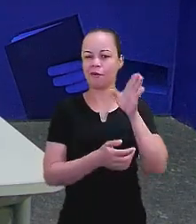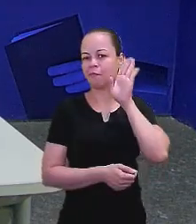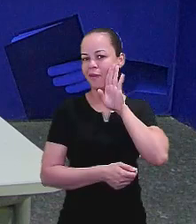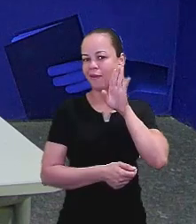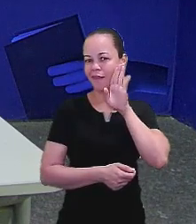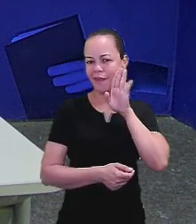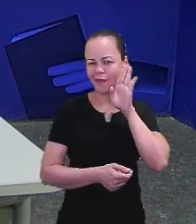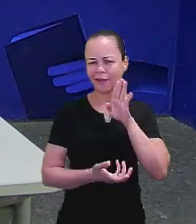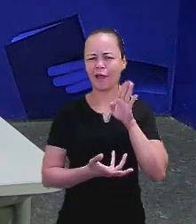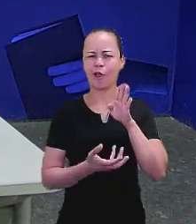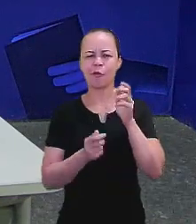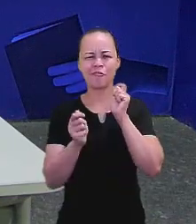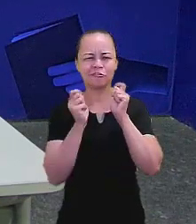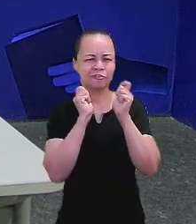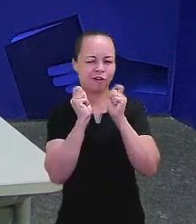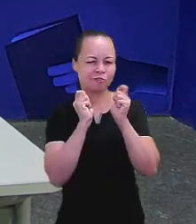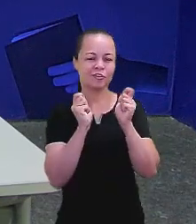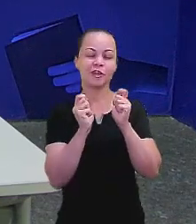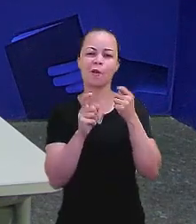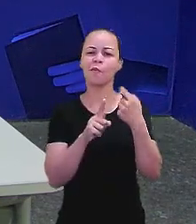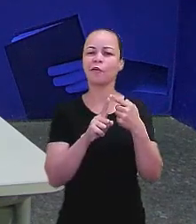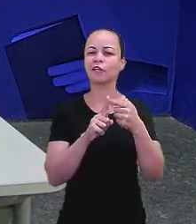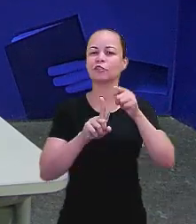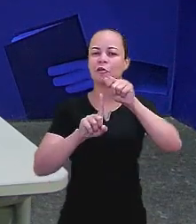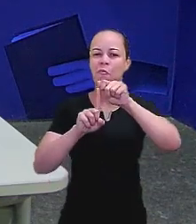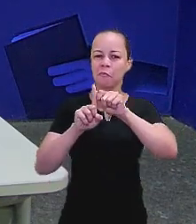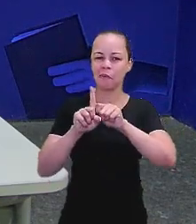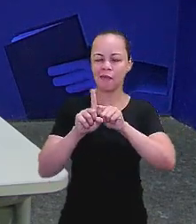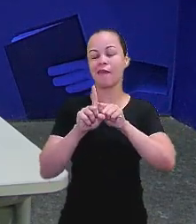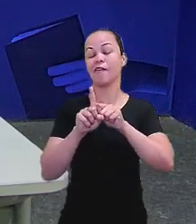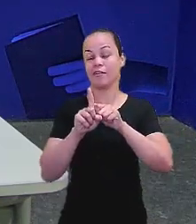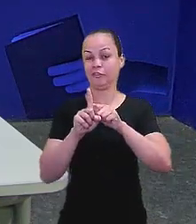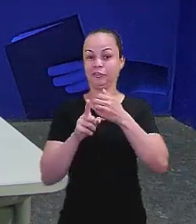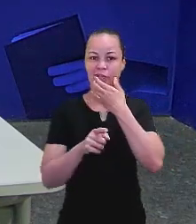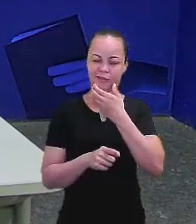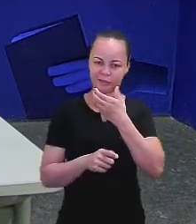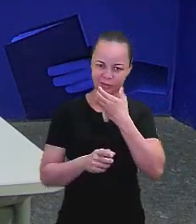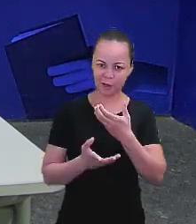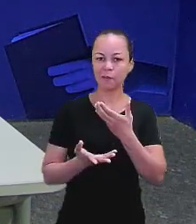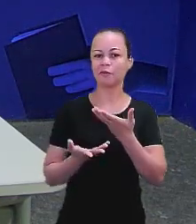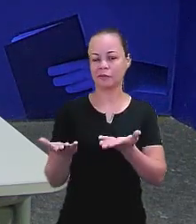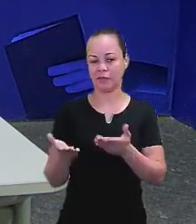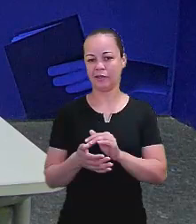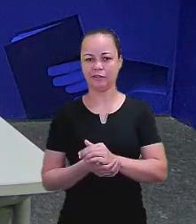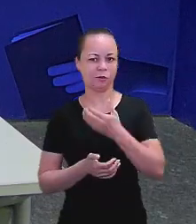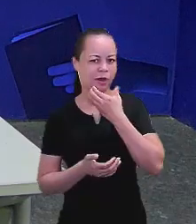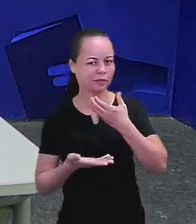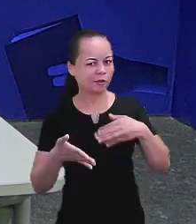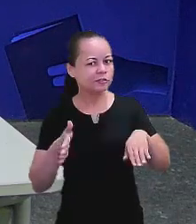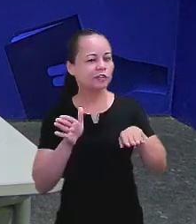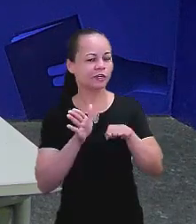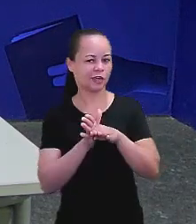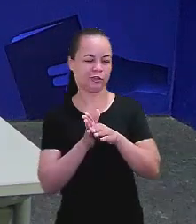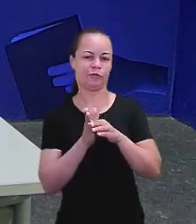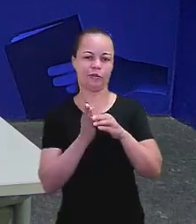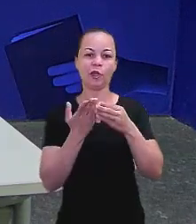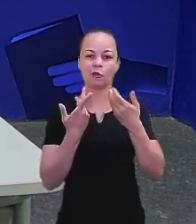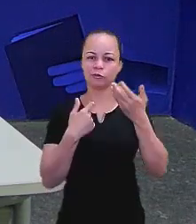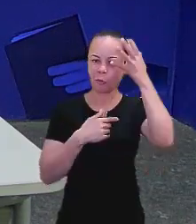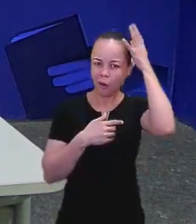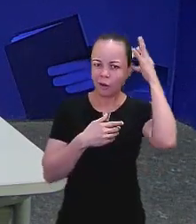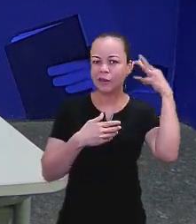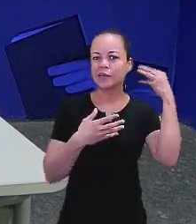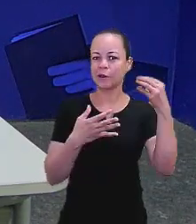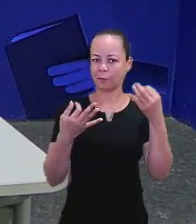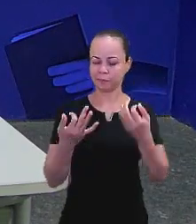bem fofinha, porque chegou dezembro, gente, o Natal tá chegando, olha só, eu já vim a caráter, né? E olha quem eu trouxe,